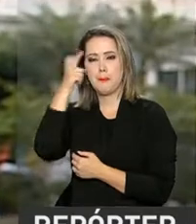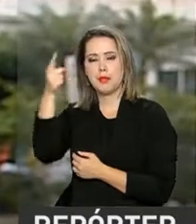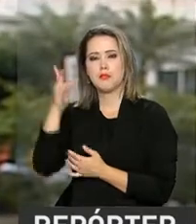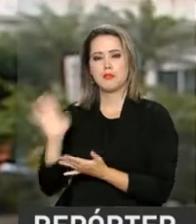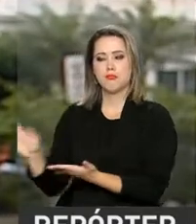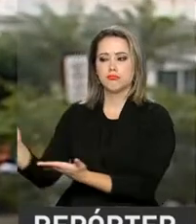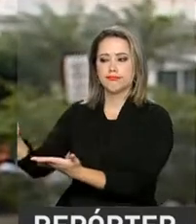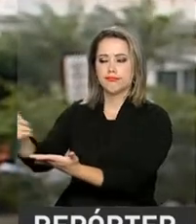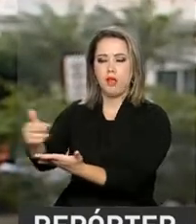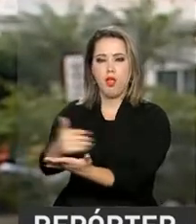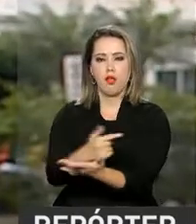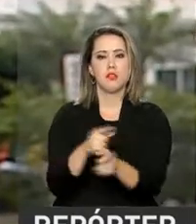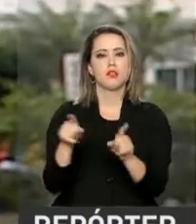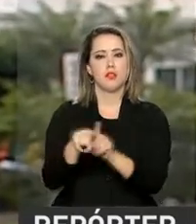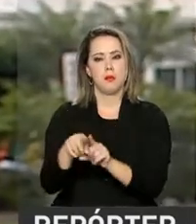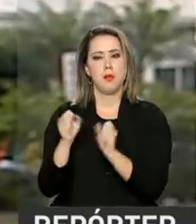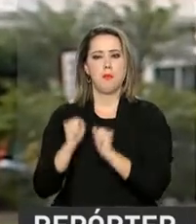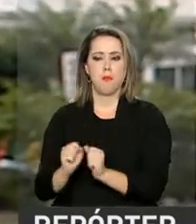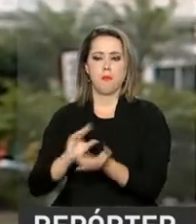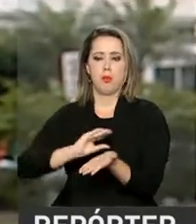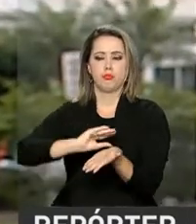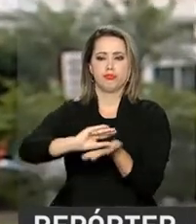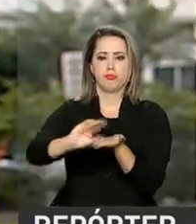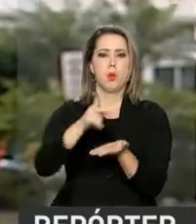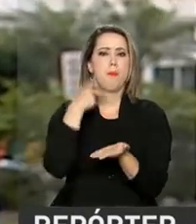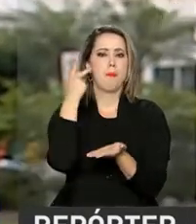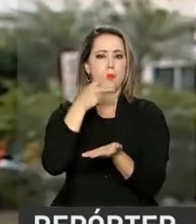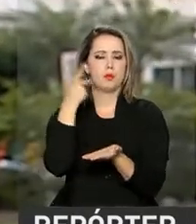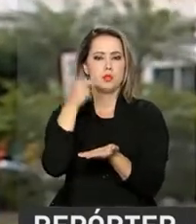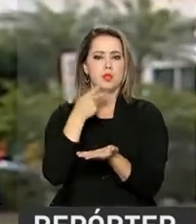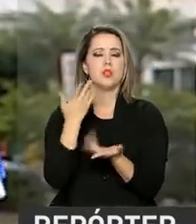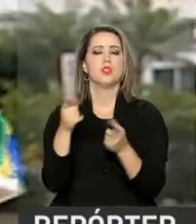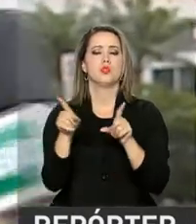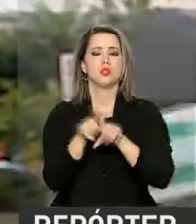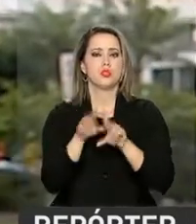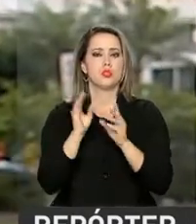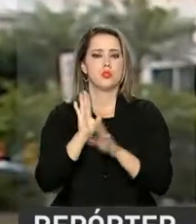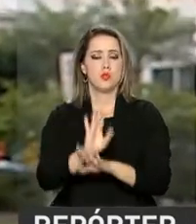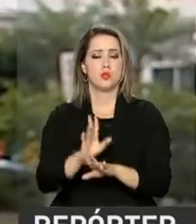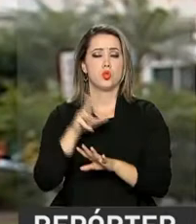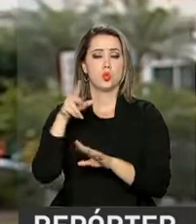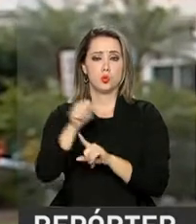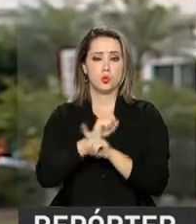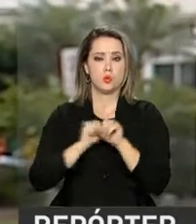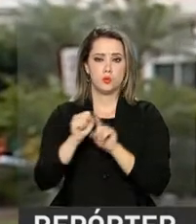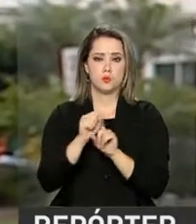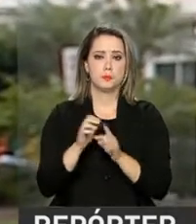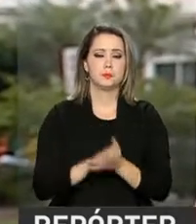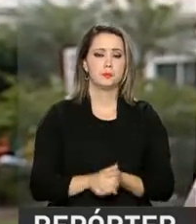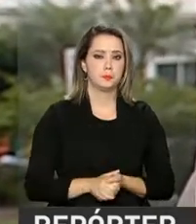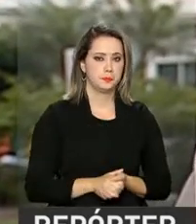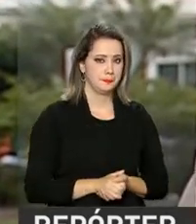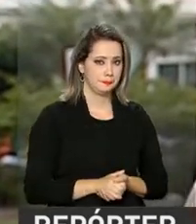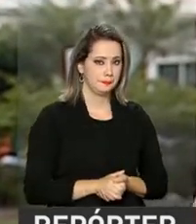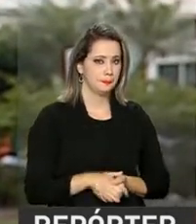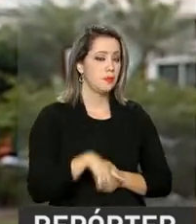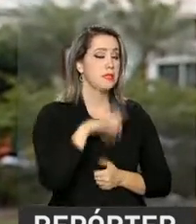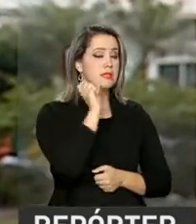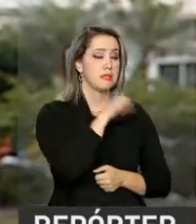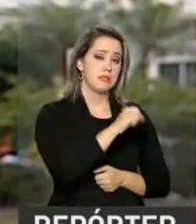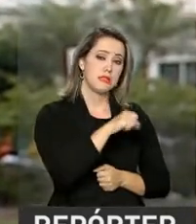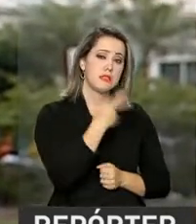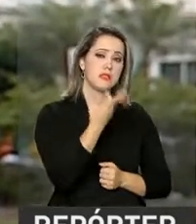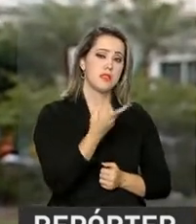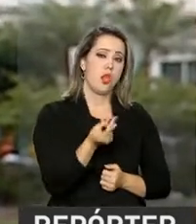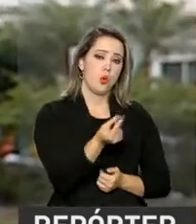esses recursos também podem ser investidos em políticas públicas que vai beneficiar toda a população. Sim, é um recurso extraordinário